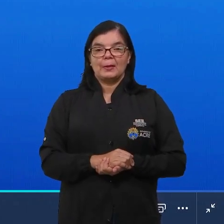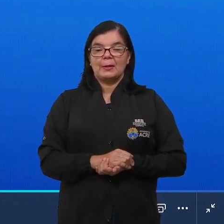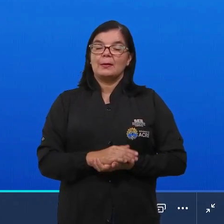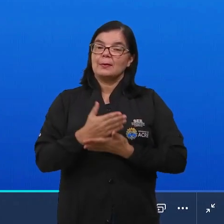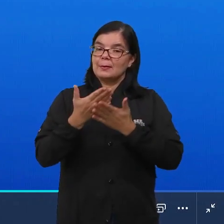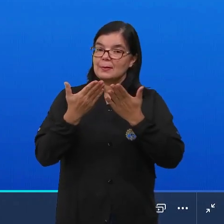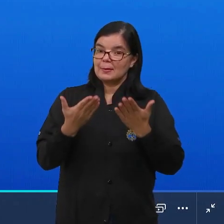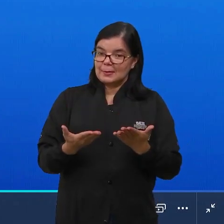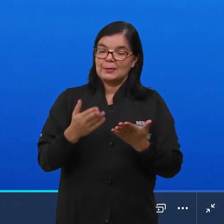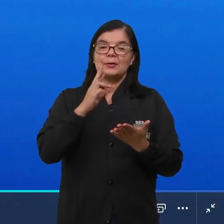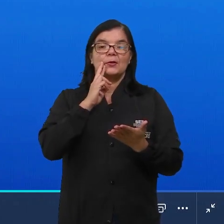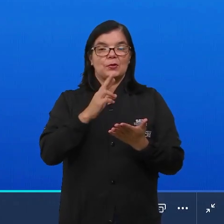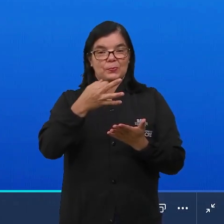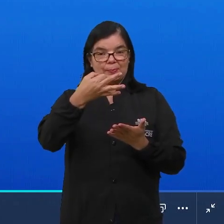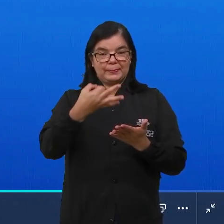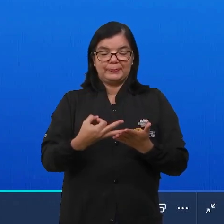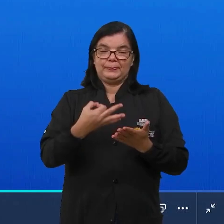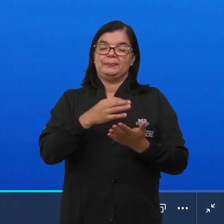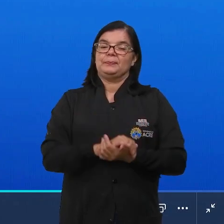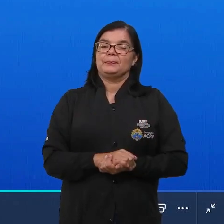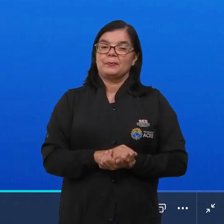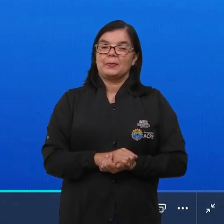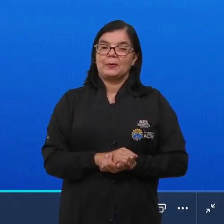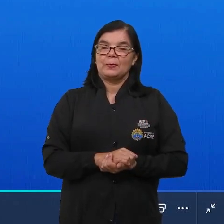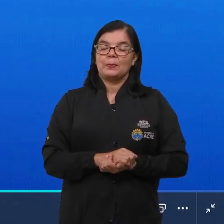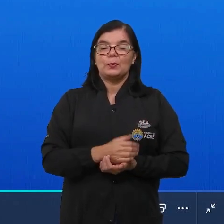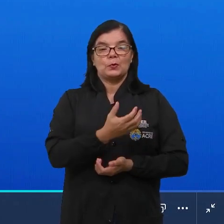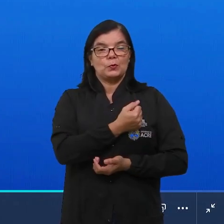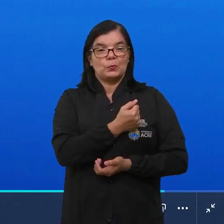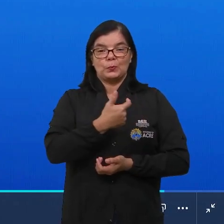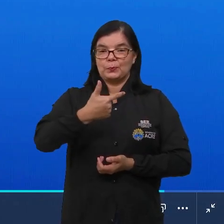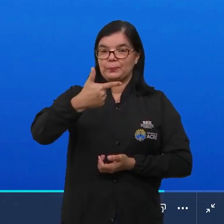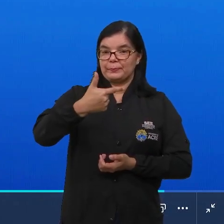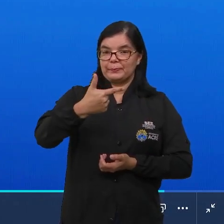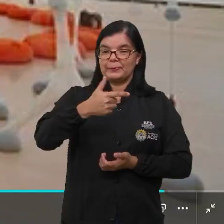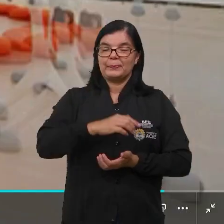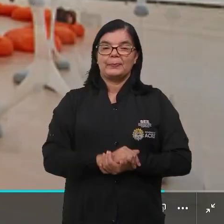essa é a resposta correta para a questão de número 2.